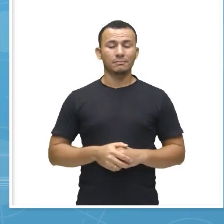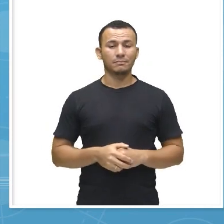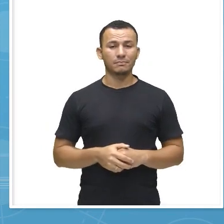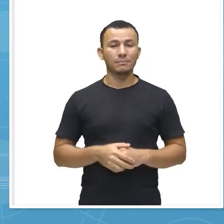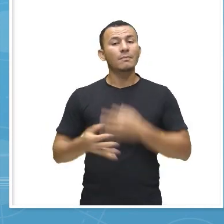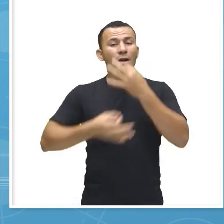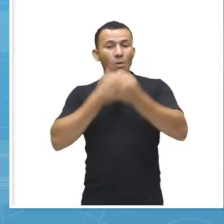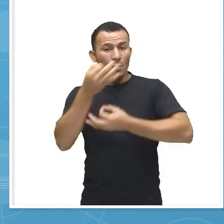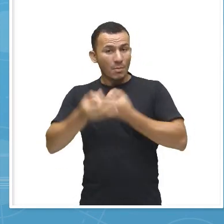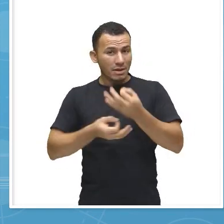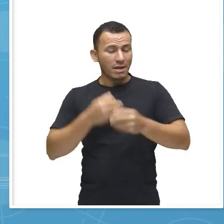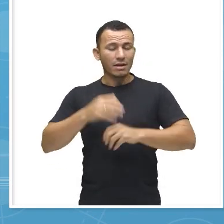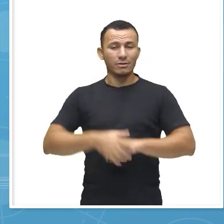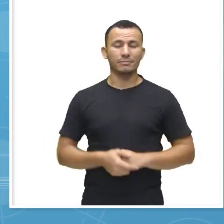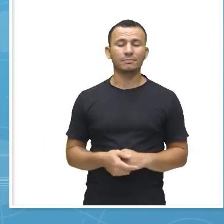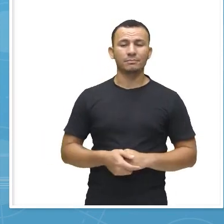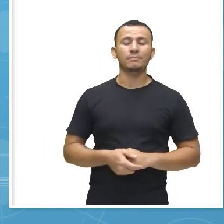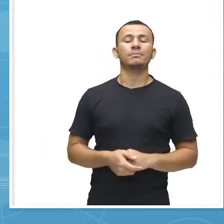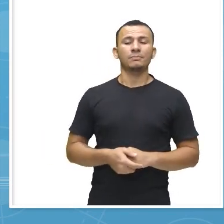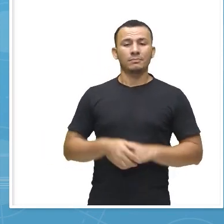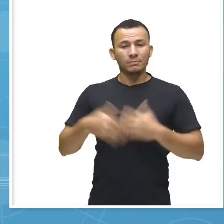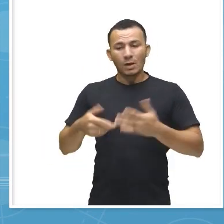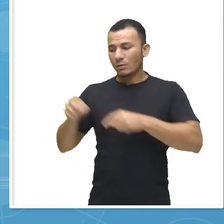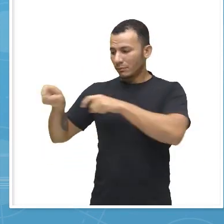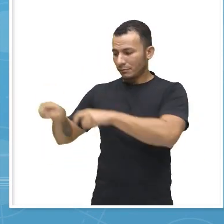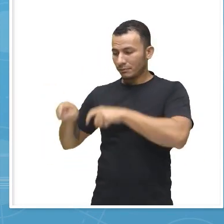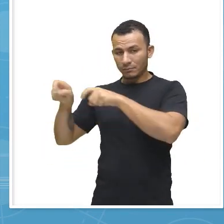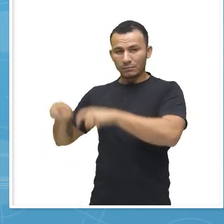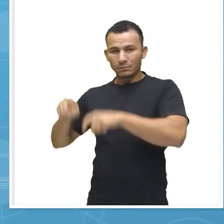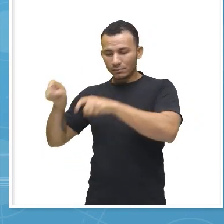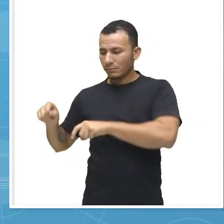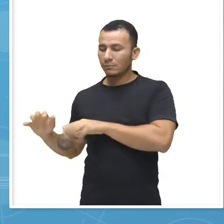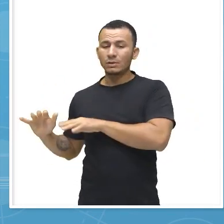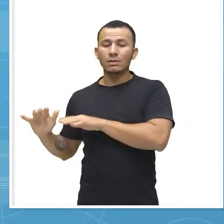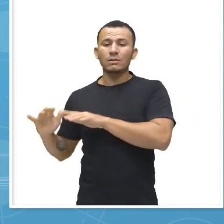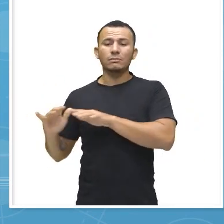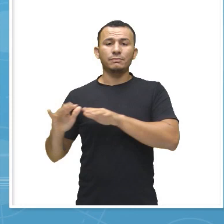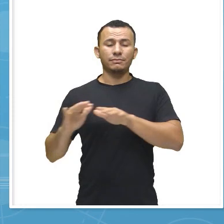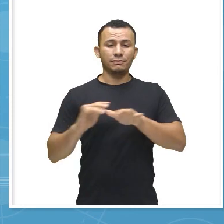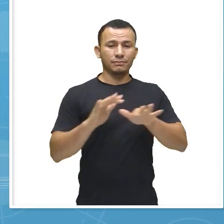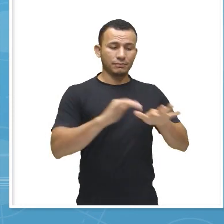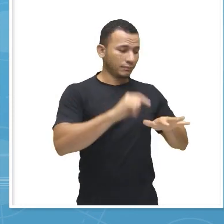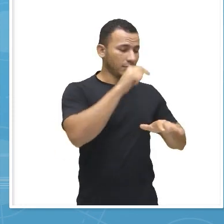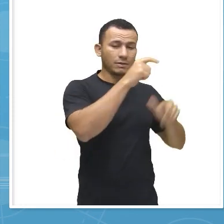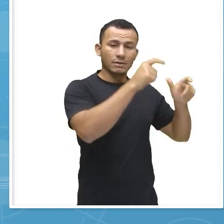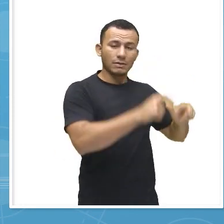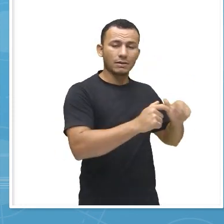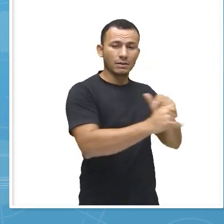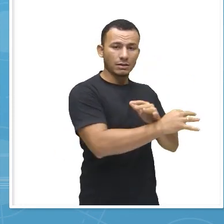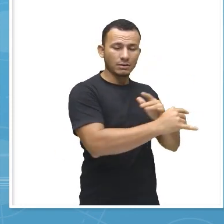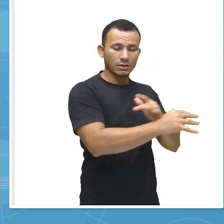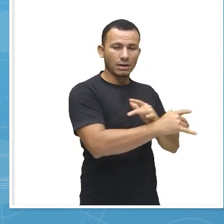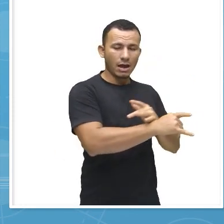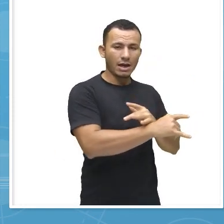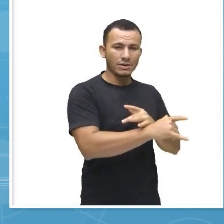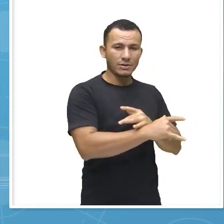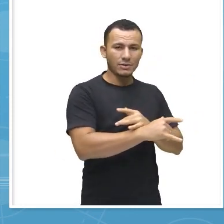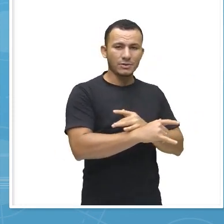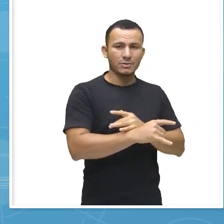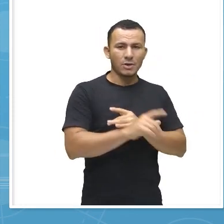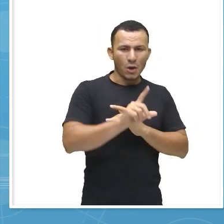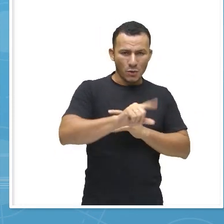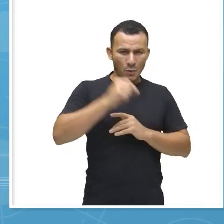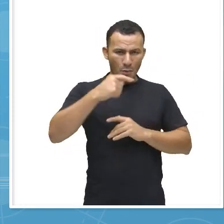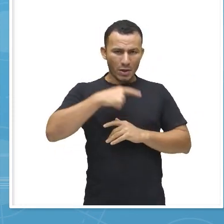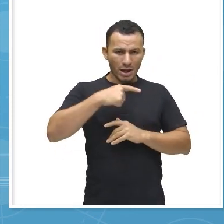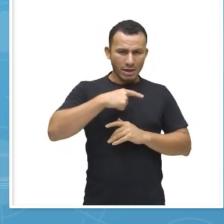comentário. Ao saírem do campo, as pessoas que migram para a cidade não têm escolha, senão